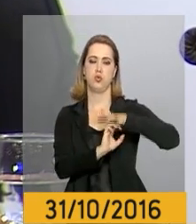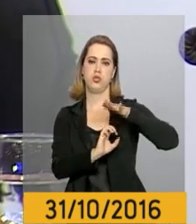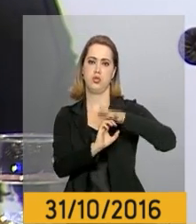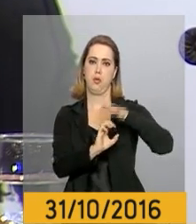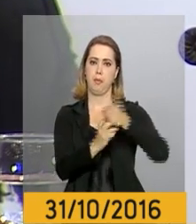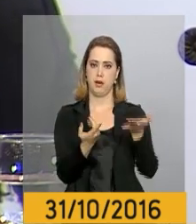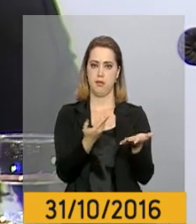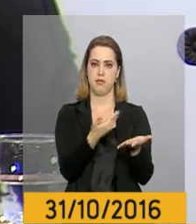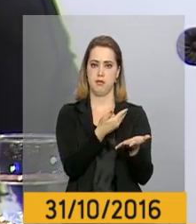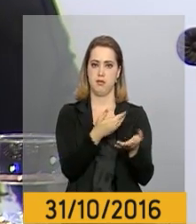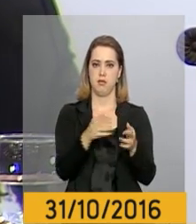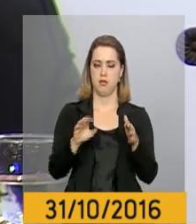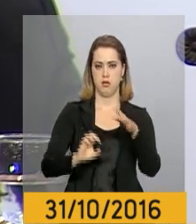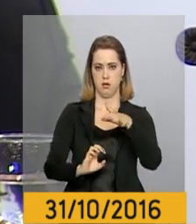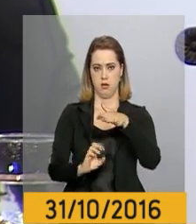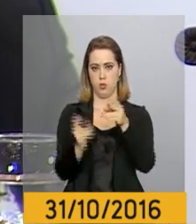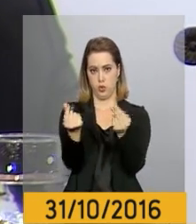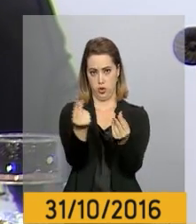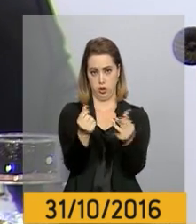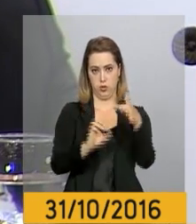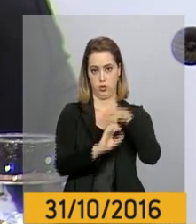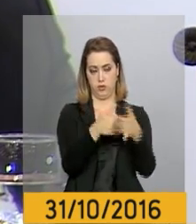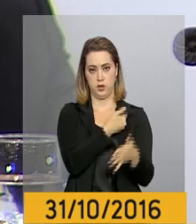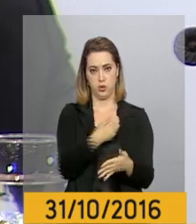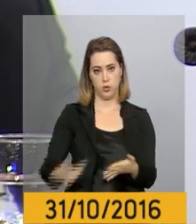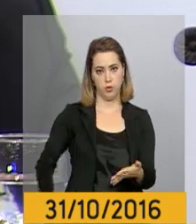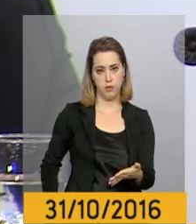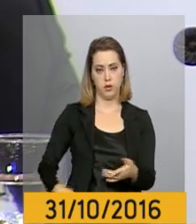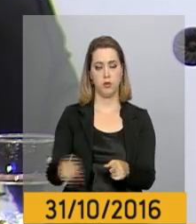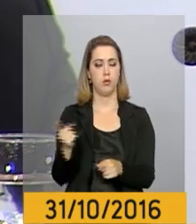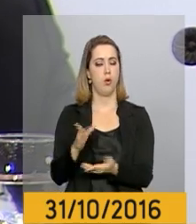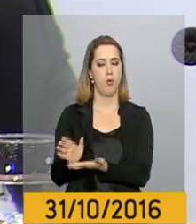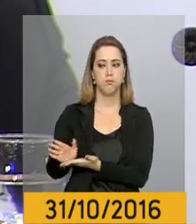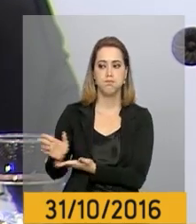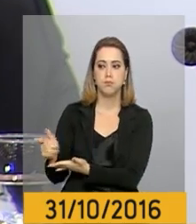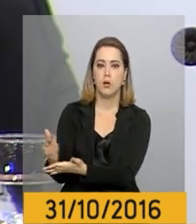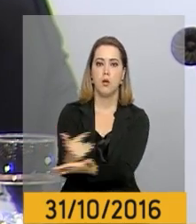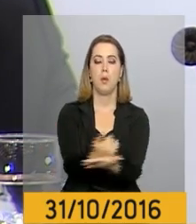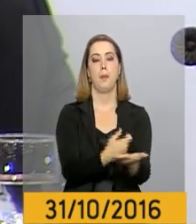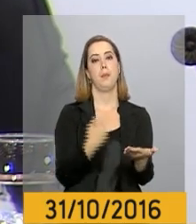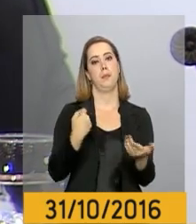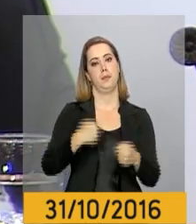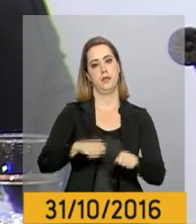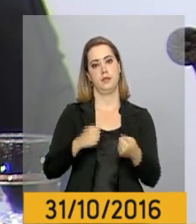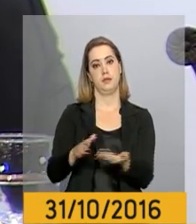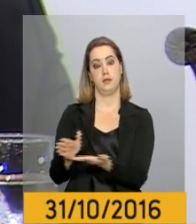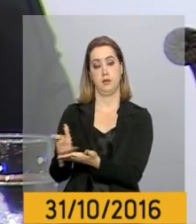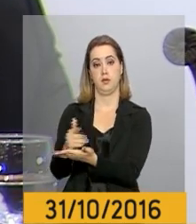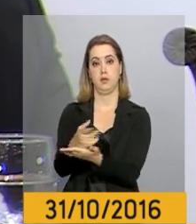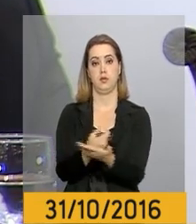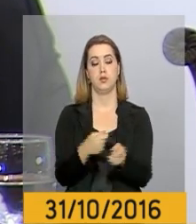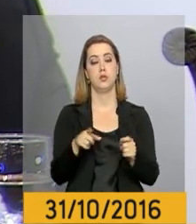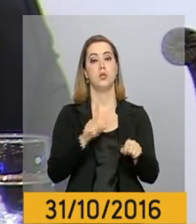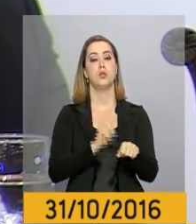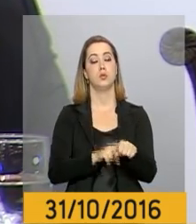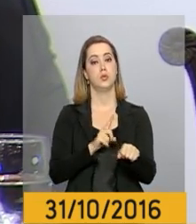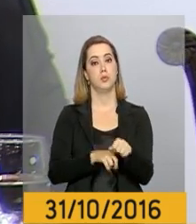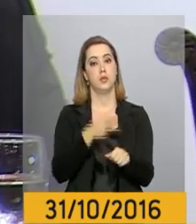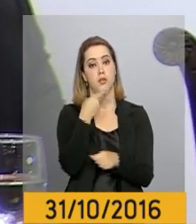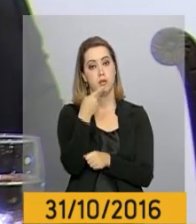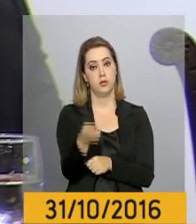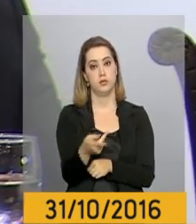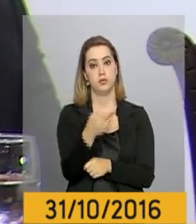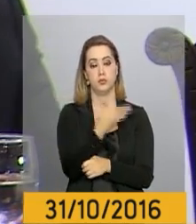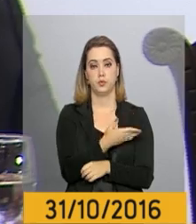do dinheiro privado nasce precisamente dos tributos nasce daqueles que contribuem então é preciso em dados momentos dizia ela